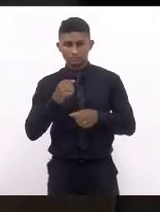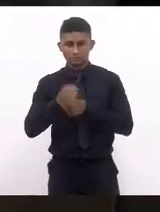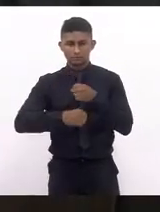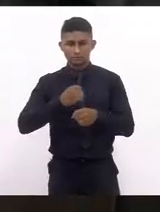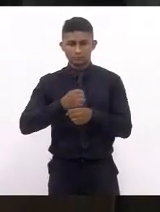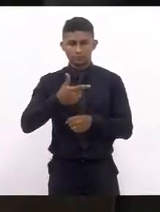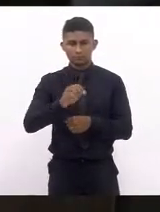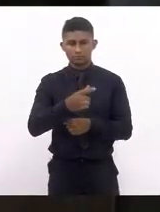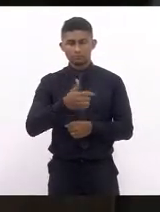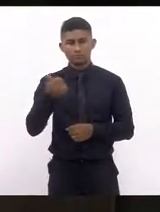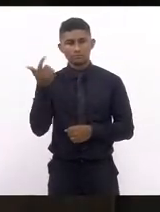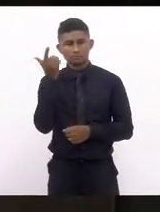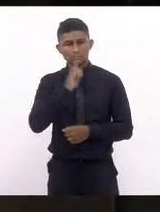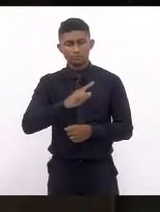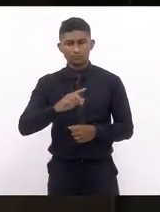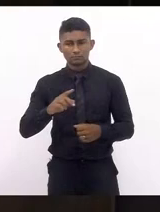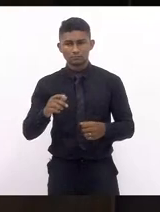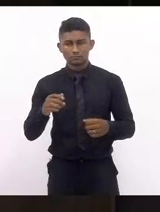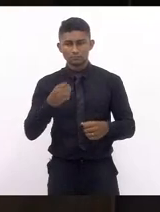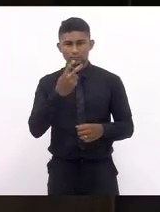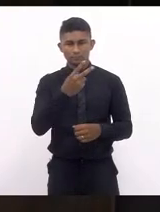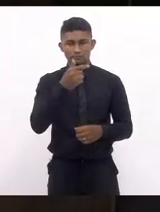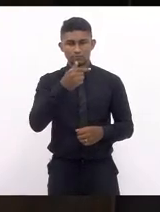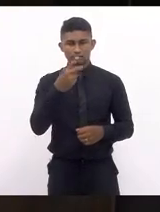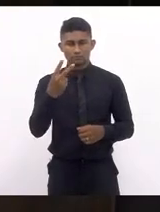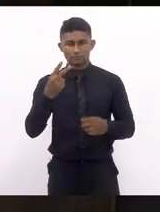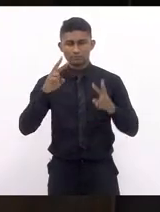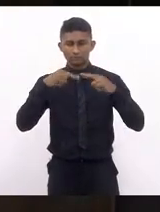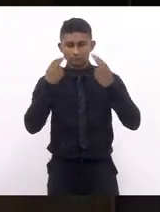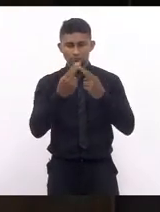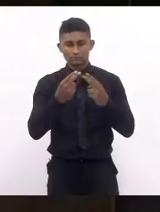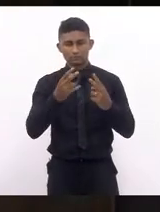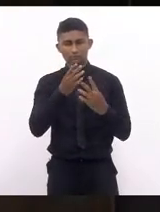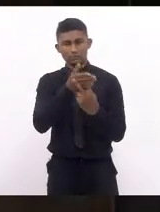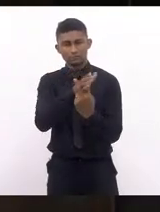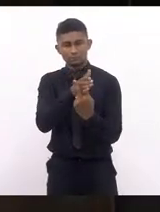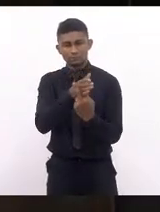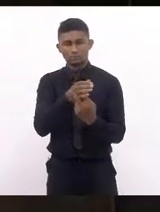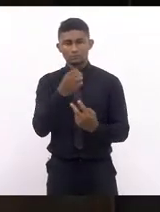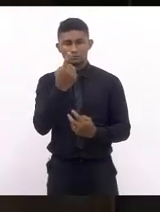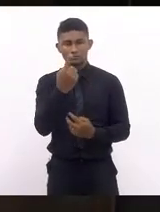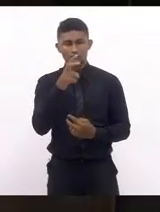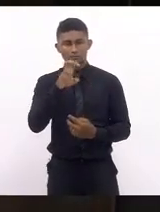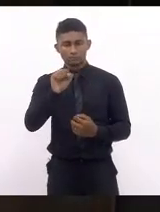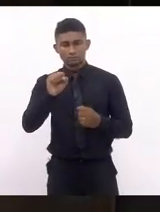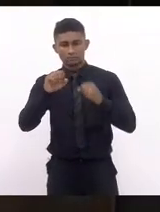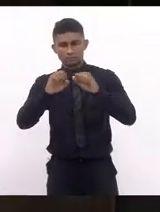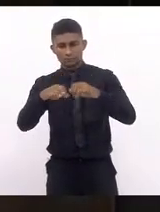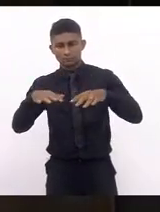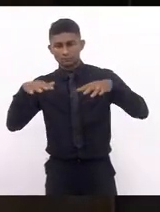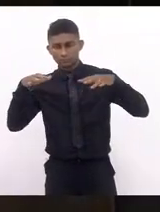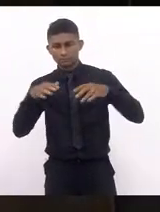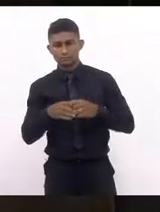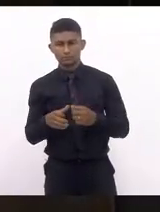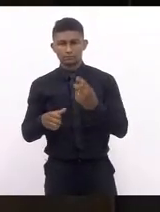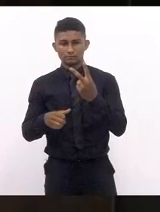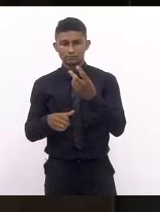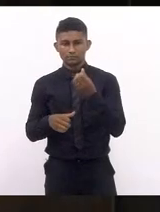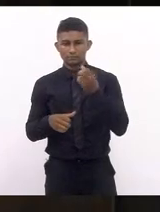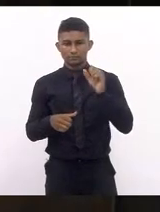2021 realizaram total de 270 e duas reuniões híbridas 158 audiências públicas